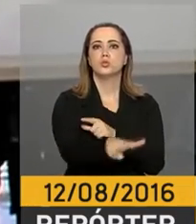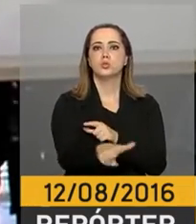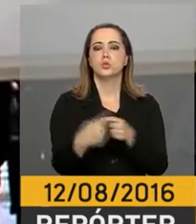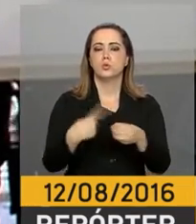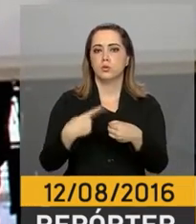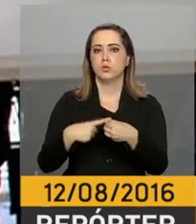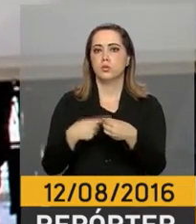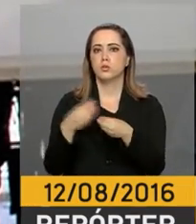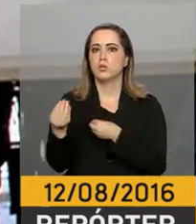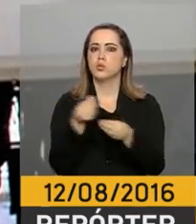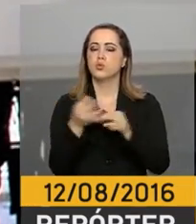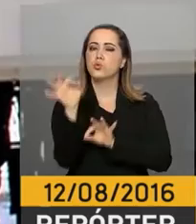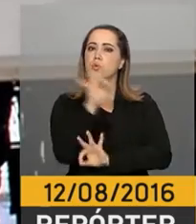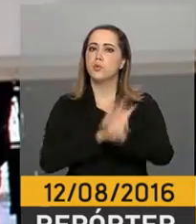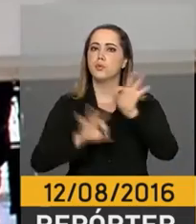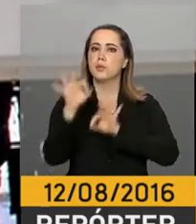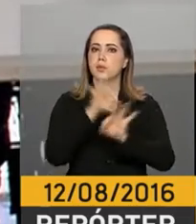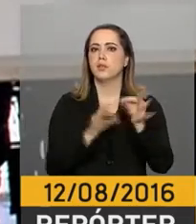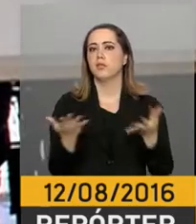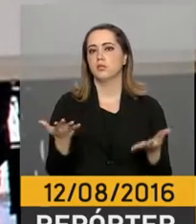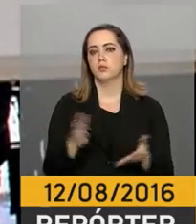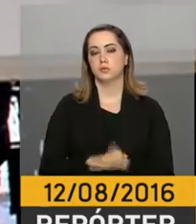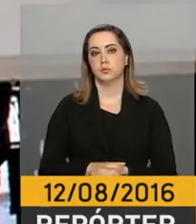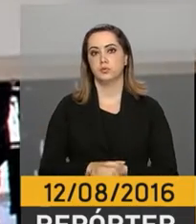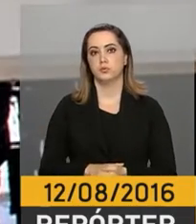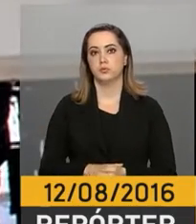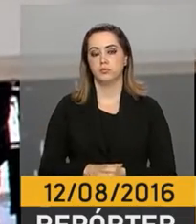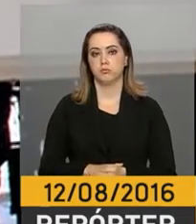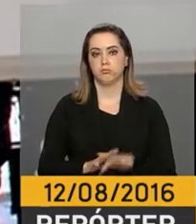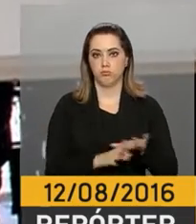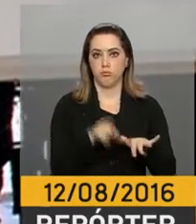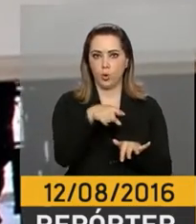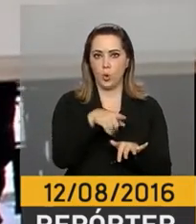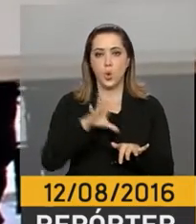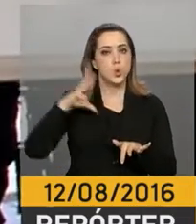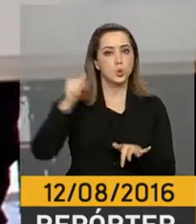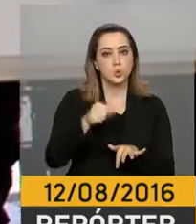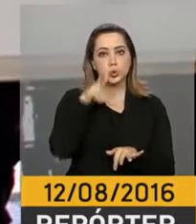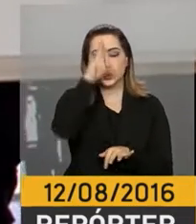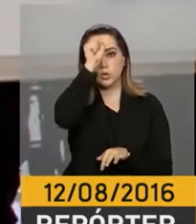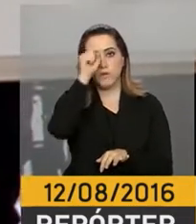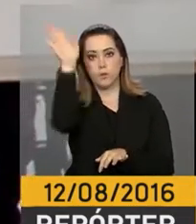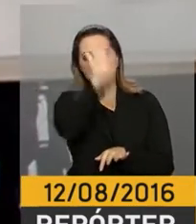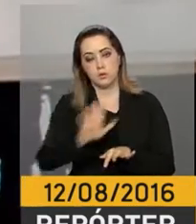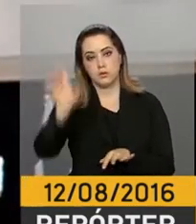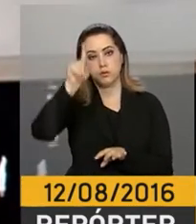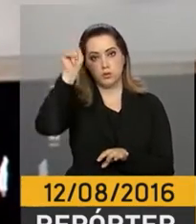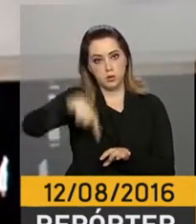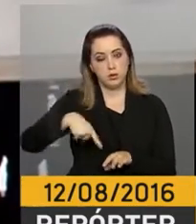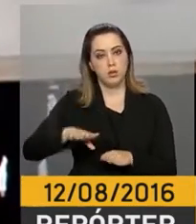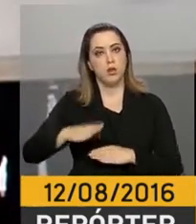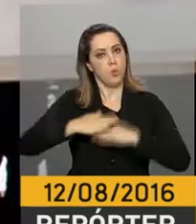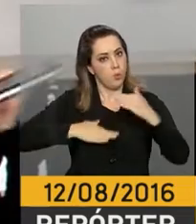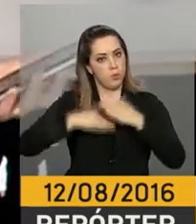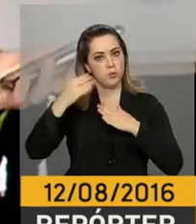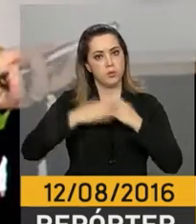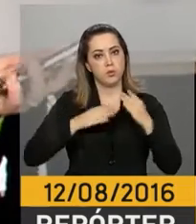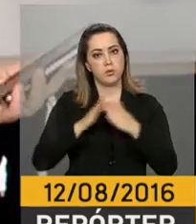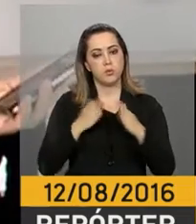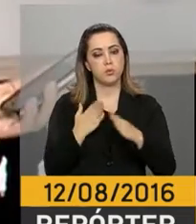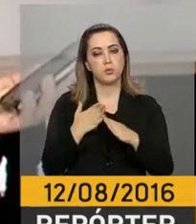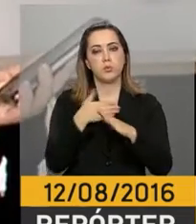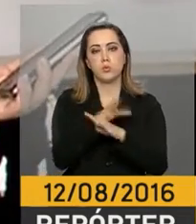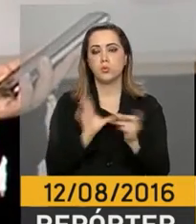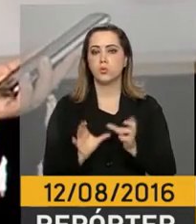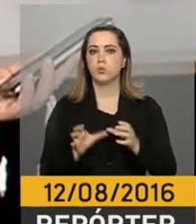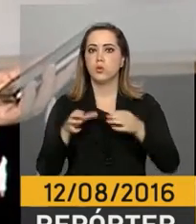estar aqui durante esse tempo? São todos profissionais que integram a Força Nacional de Segurança Pública. Vejam bem, a Força Nacional de Segurança